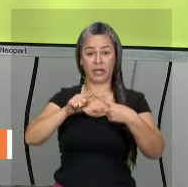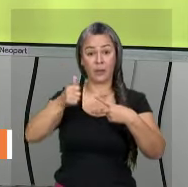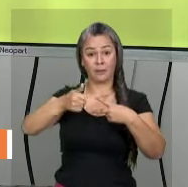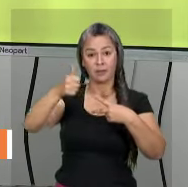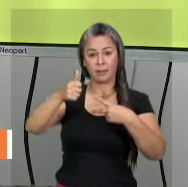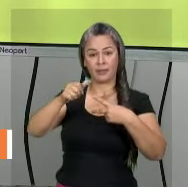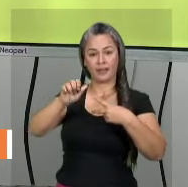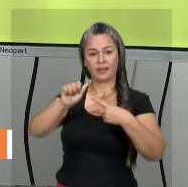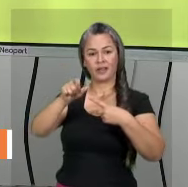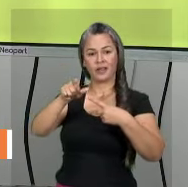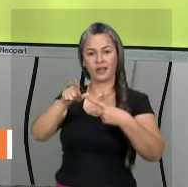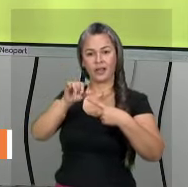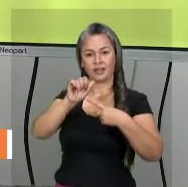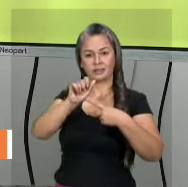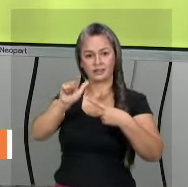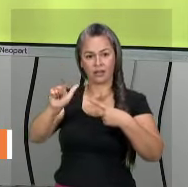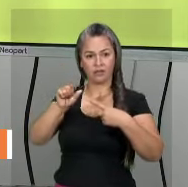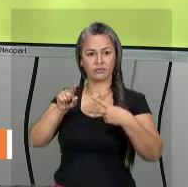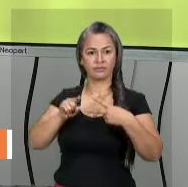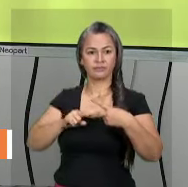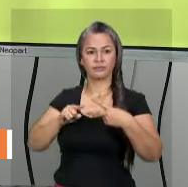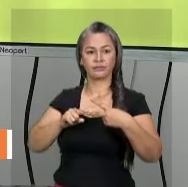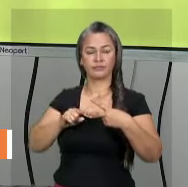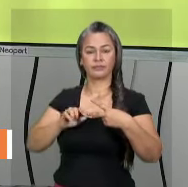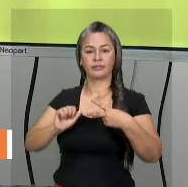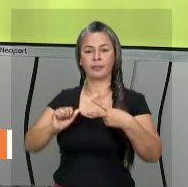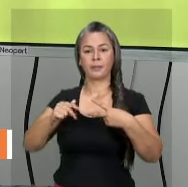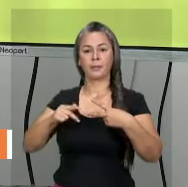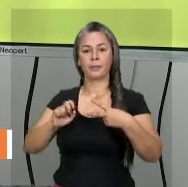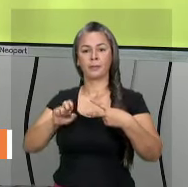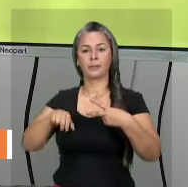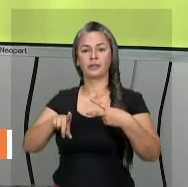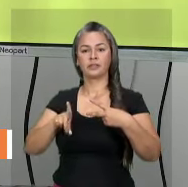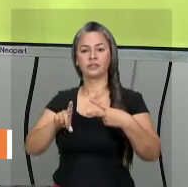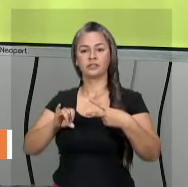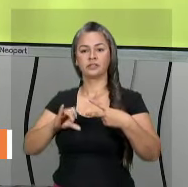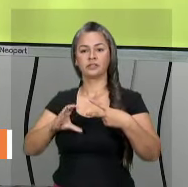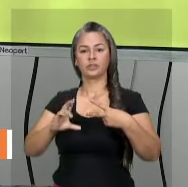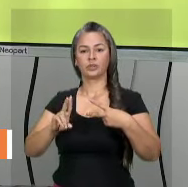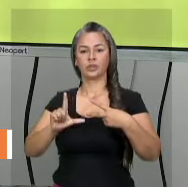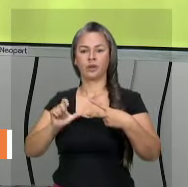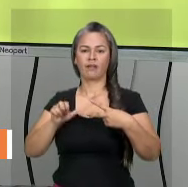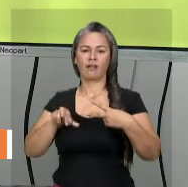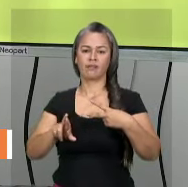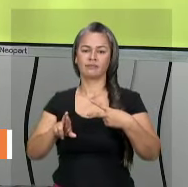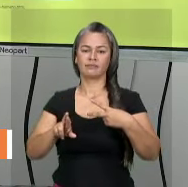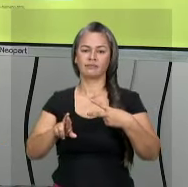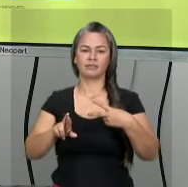axial e o segundo é o esqueleto apendicular.